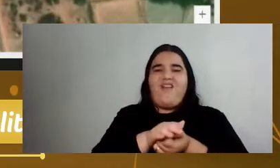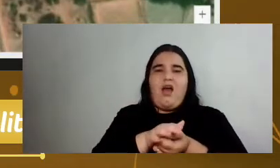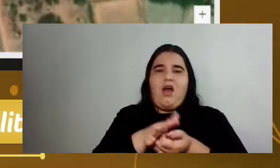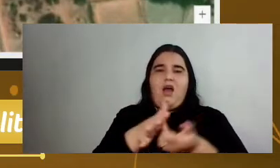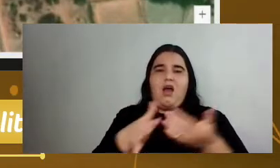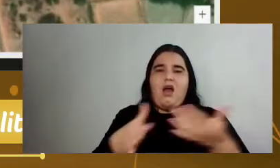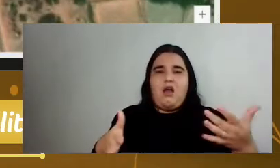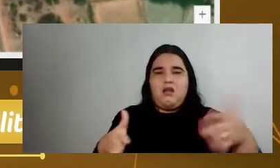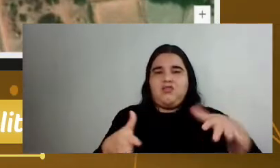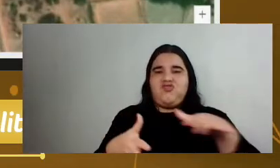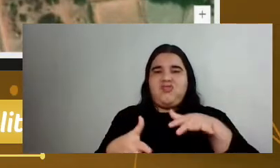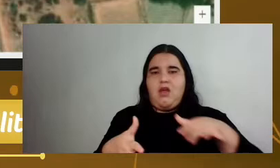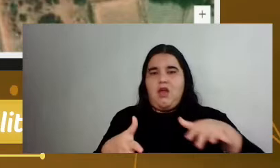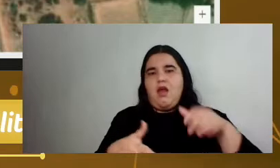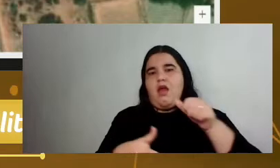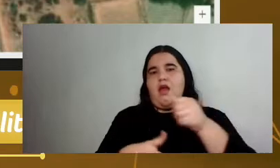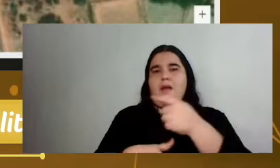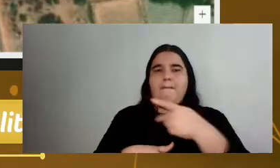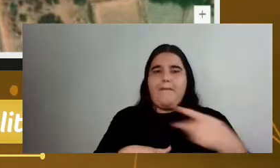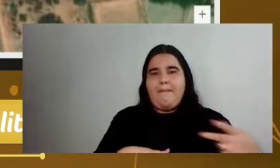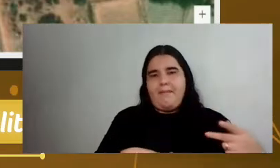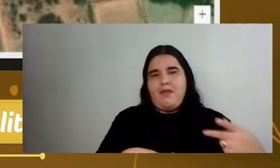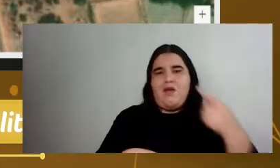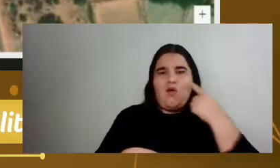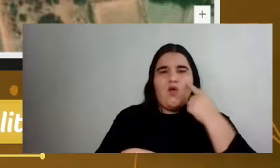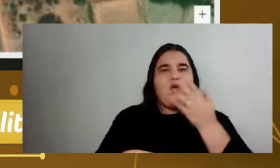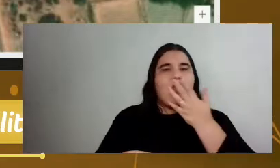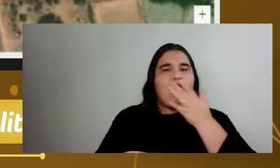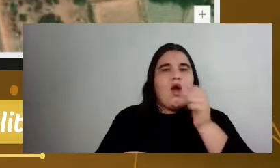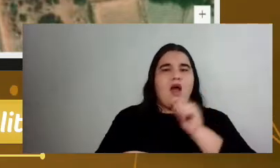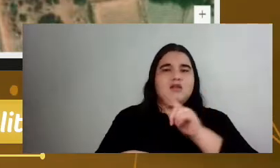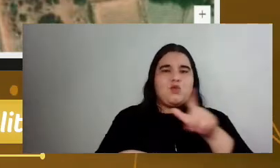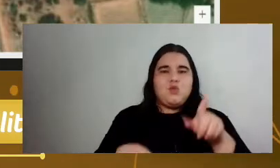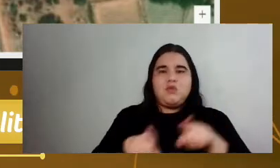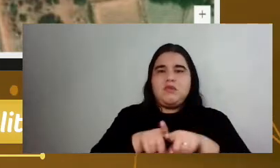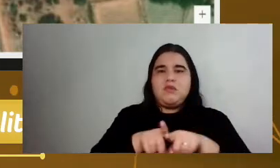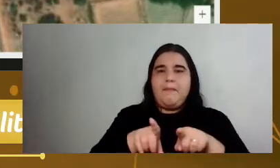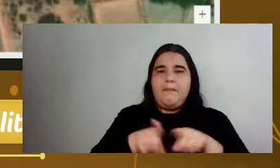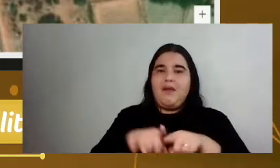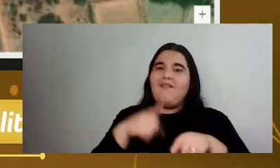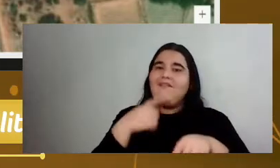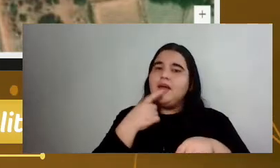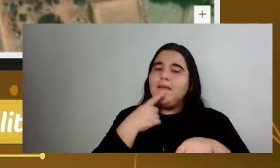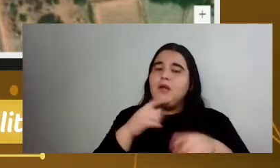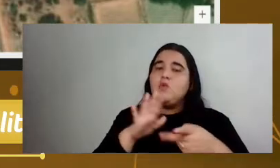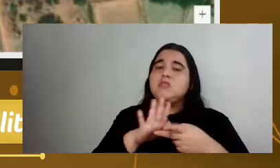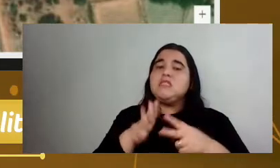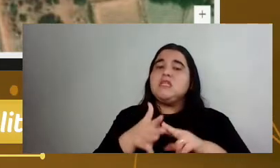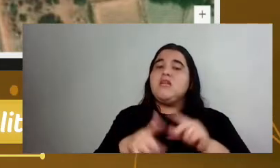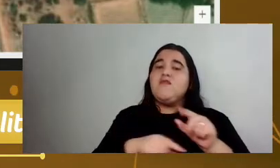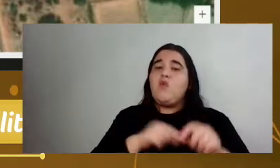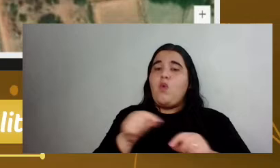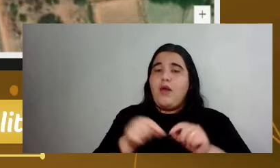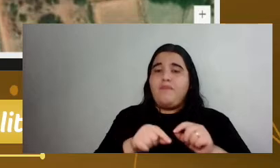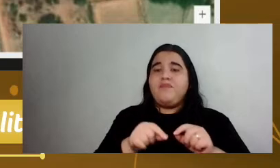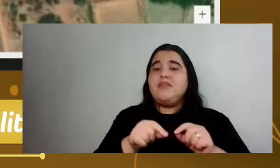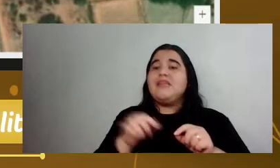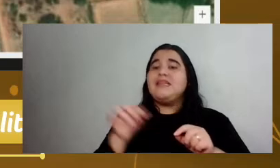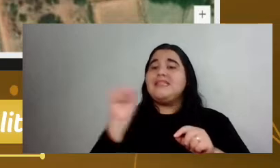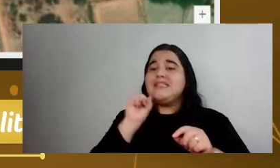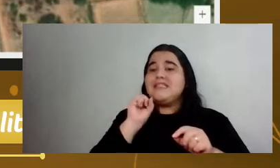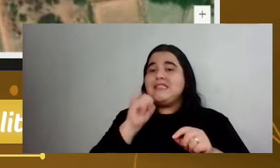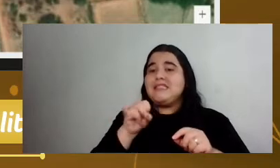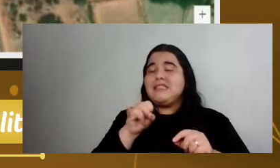APP, essas marcações em azul e vermelho. Isso significa o quê? Se o Rio, não é isso, Silas? Se o